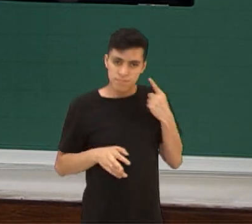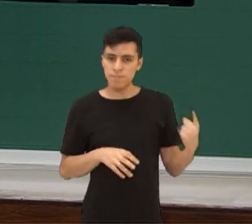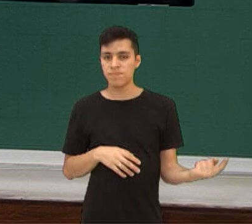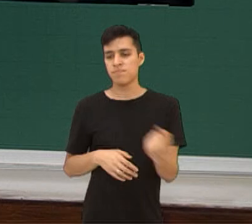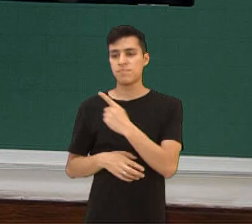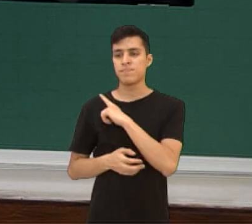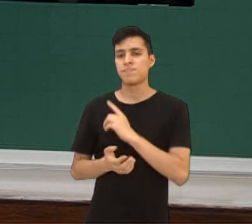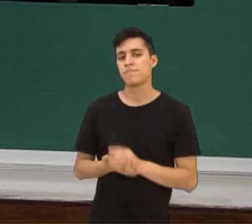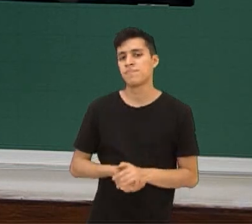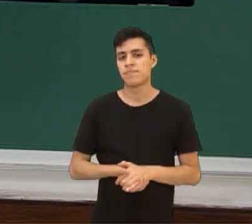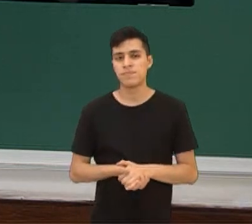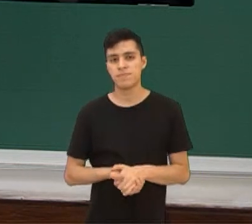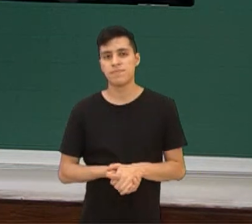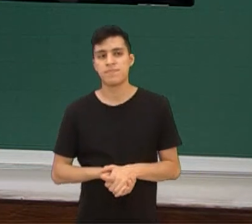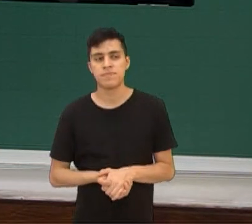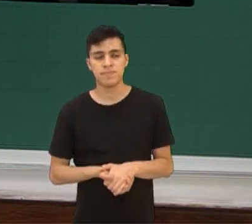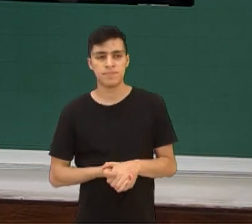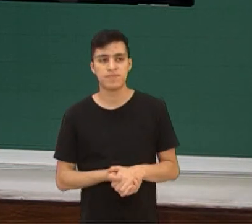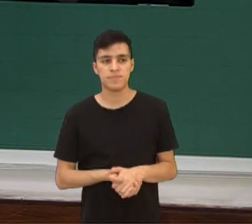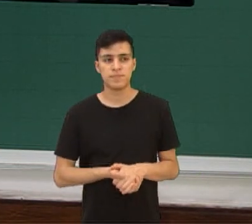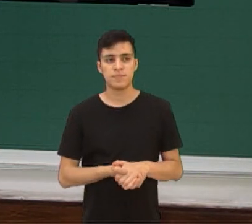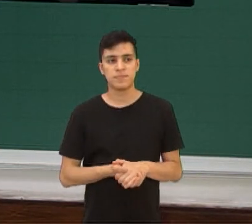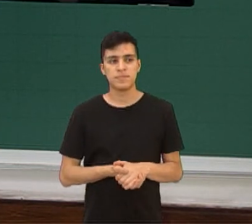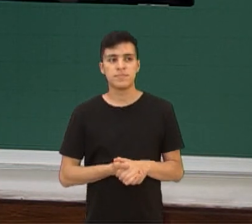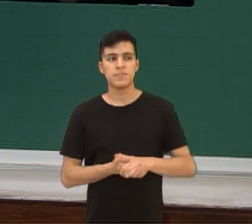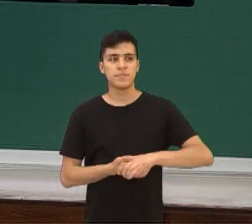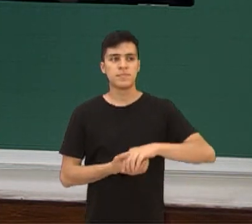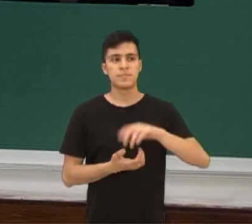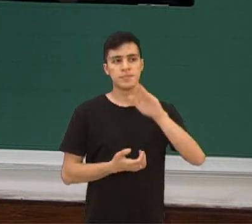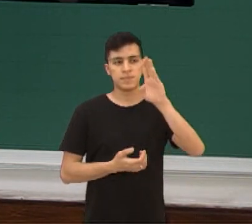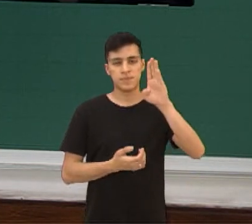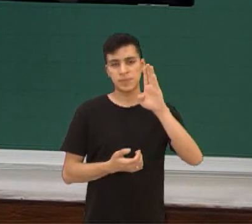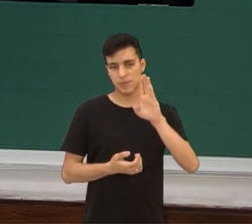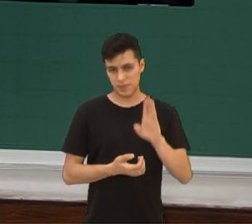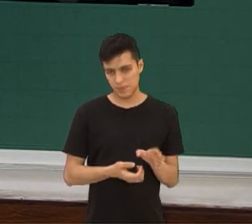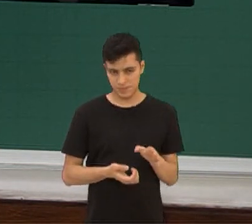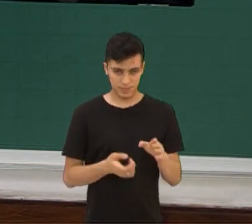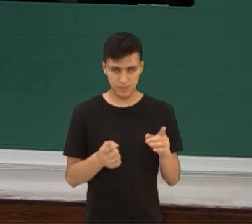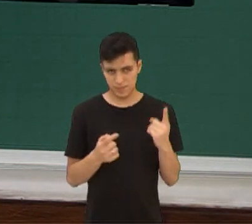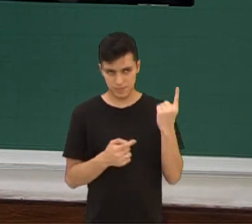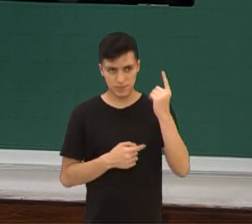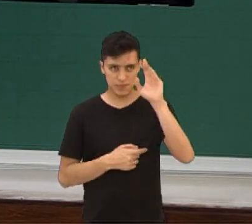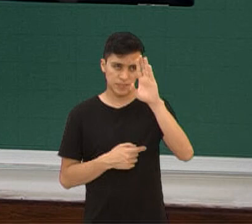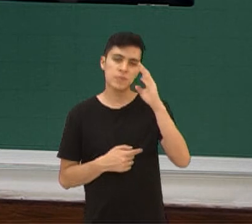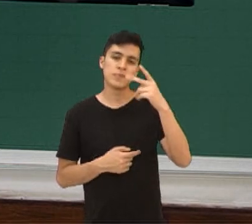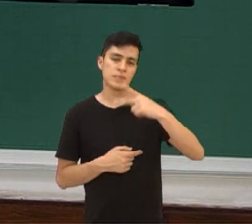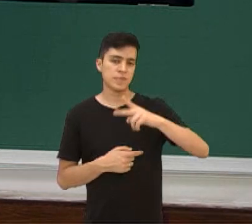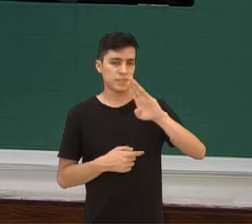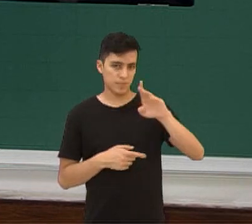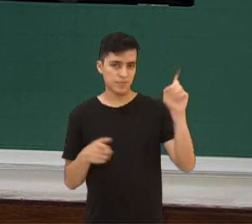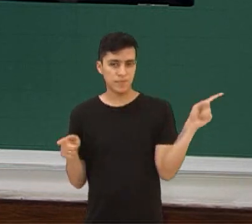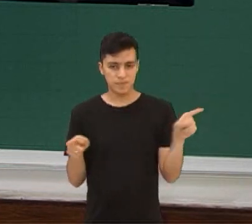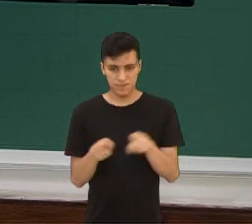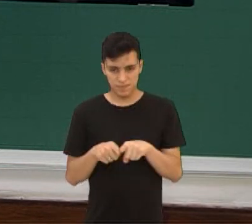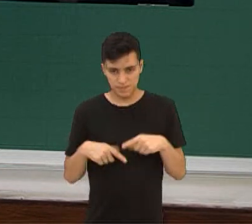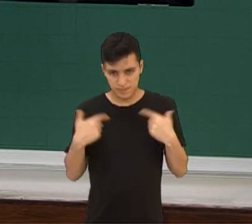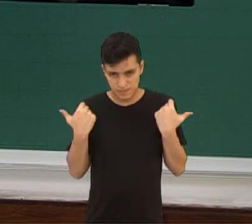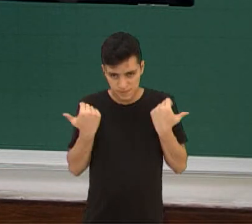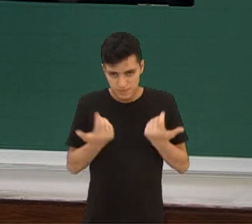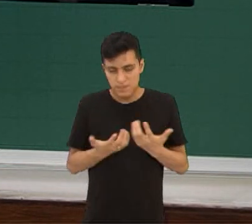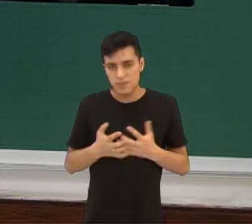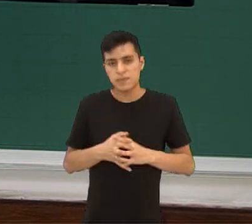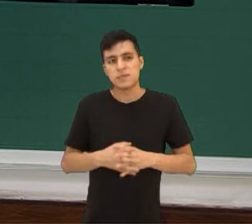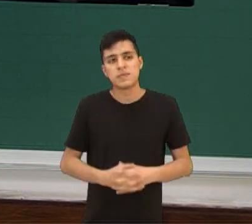né? Letra B, convertir-se em, é transformar-se em. E a número 2, se puso em, câmbio rápido